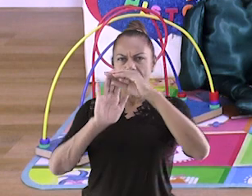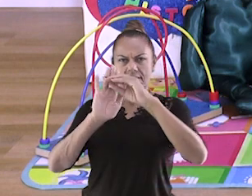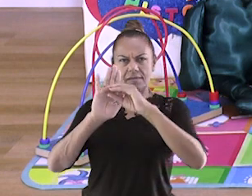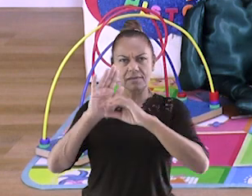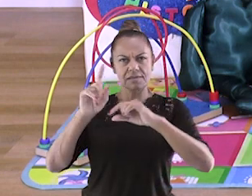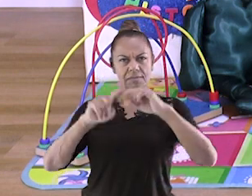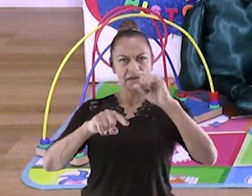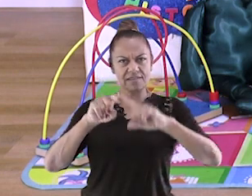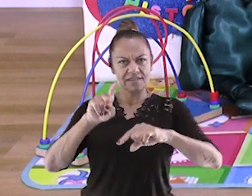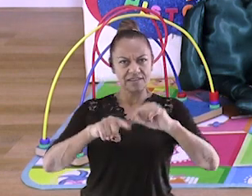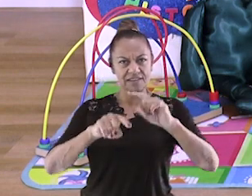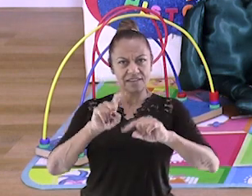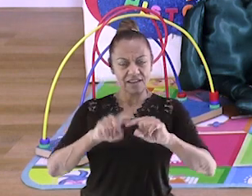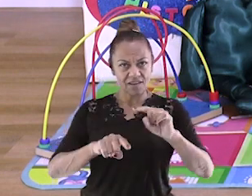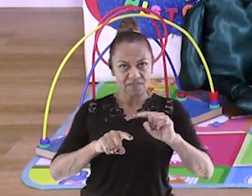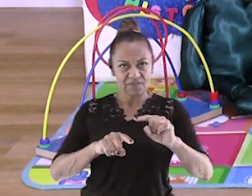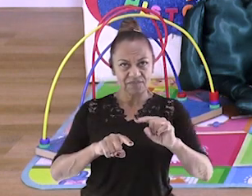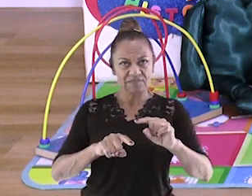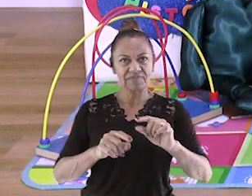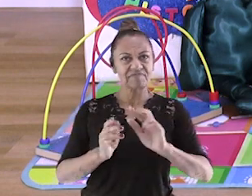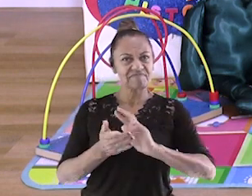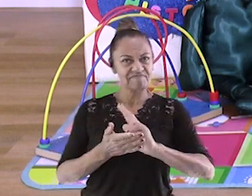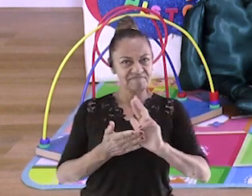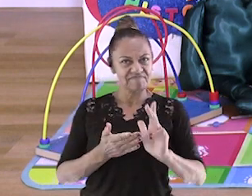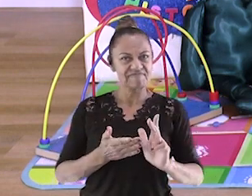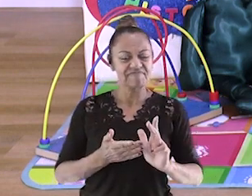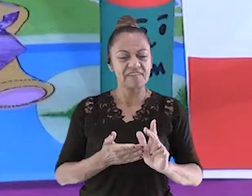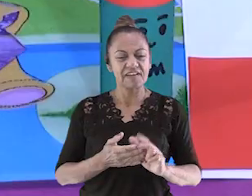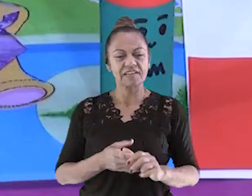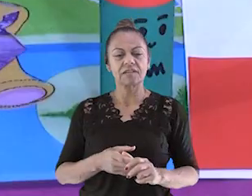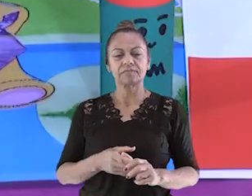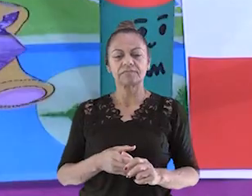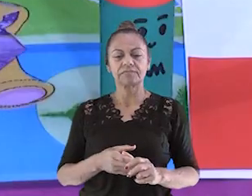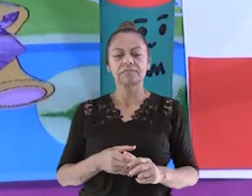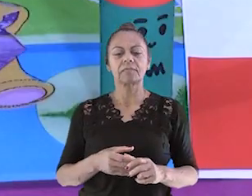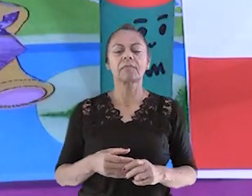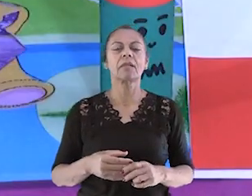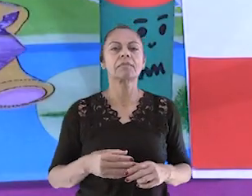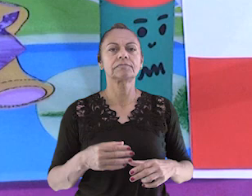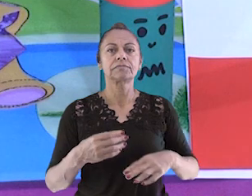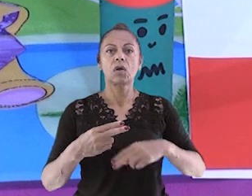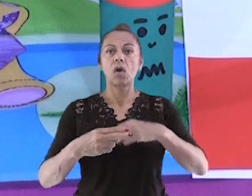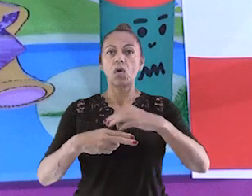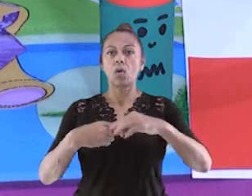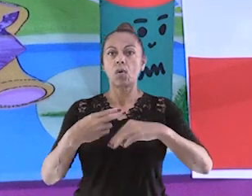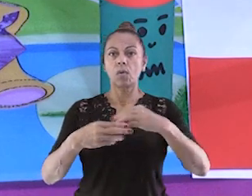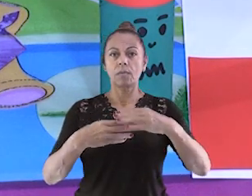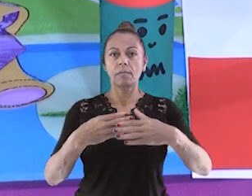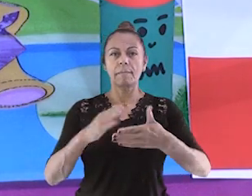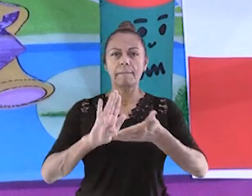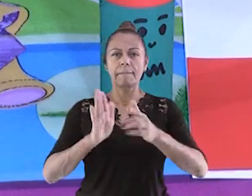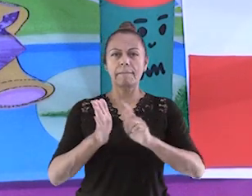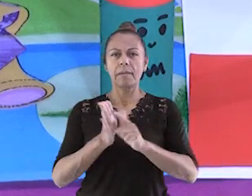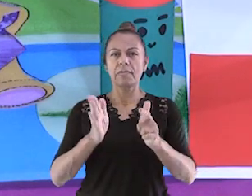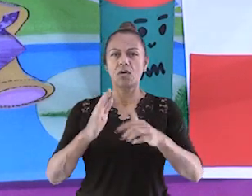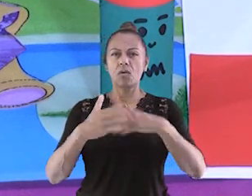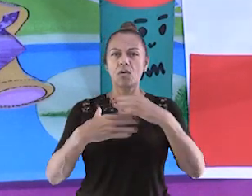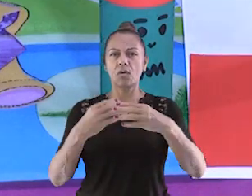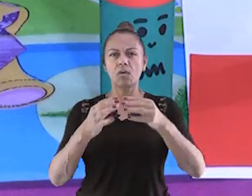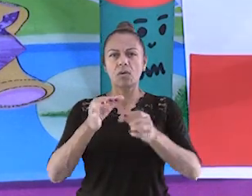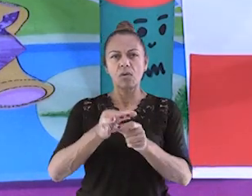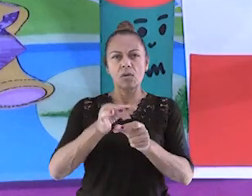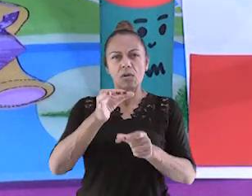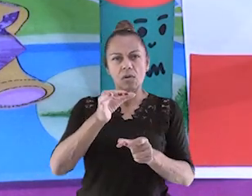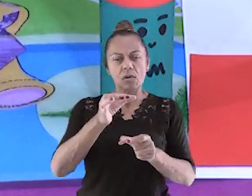no início? Pegue aí que vamos utilizar agora. Rolo de papel higiênico, tesoura sem